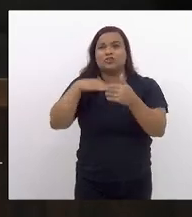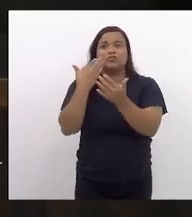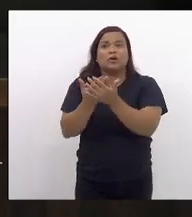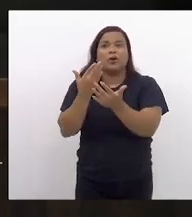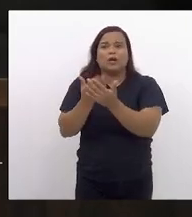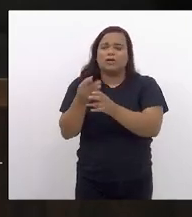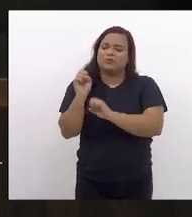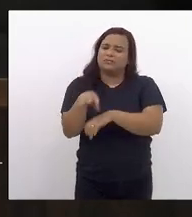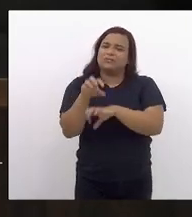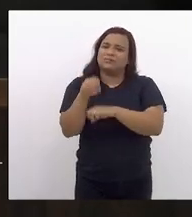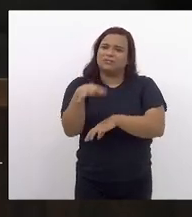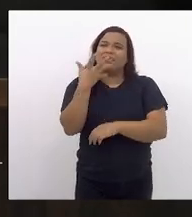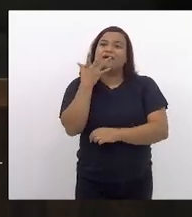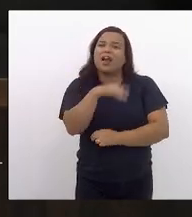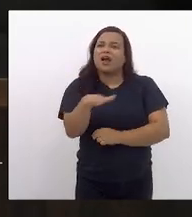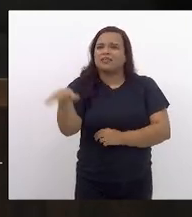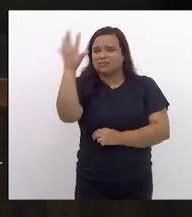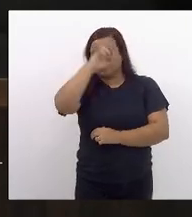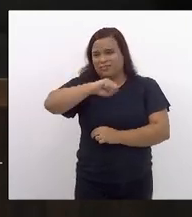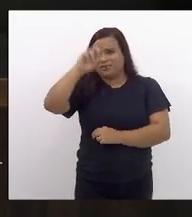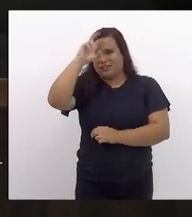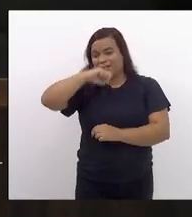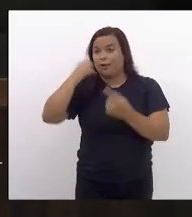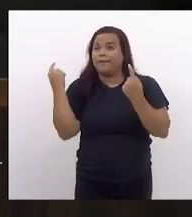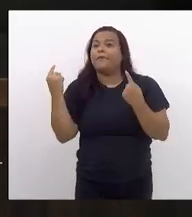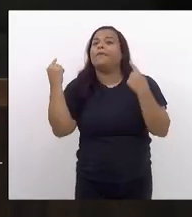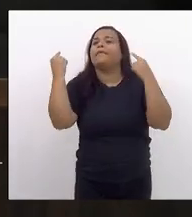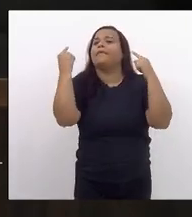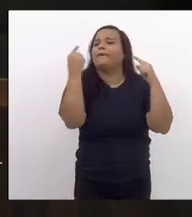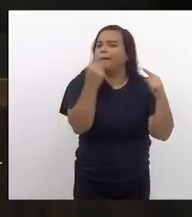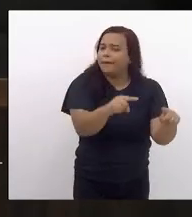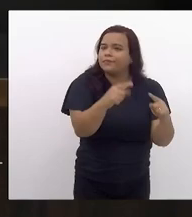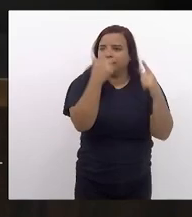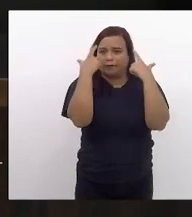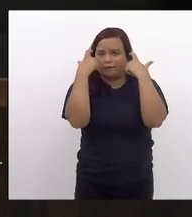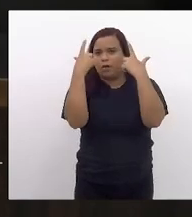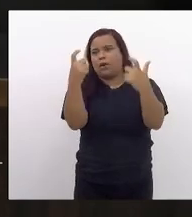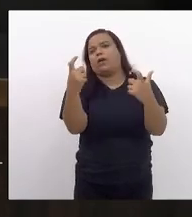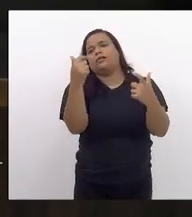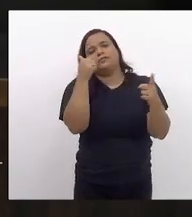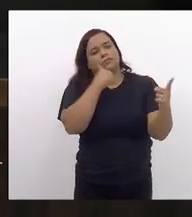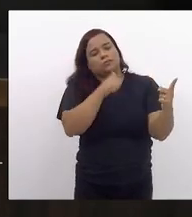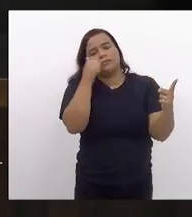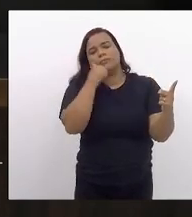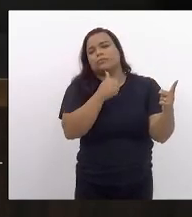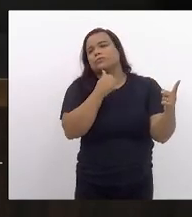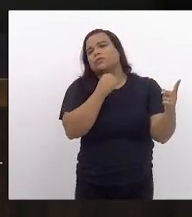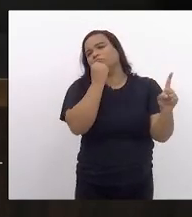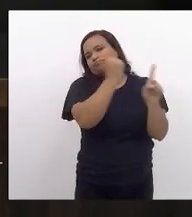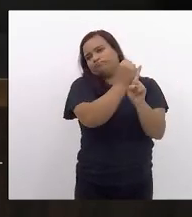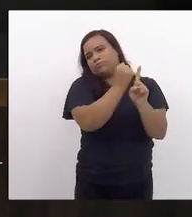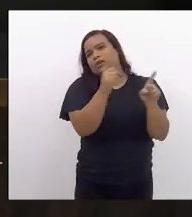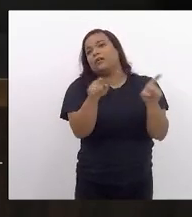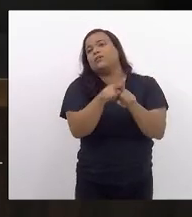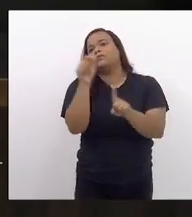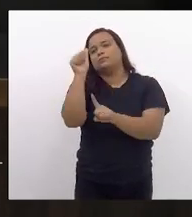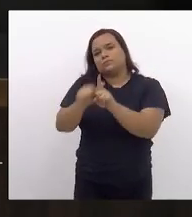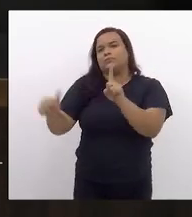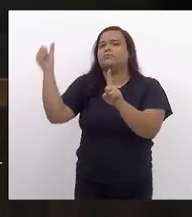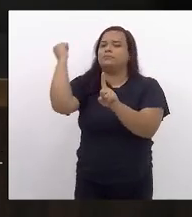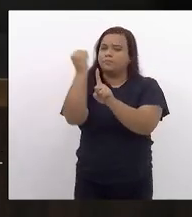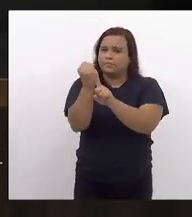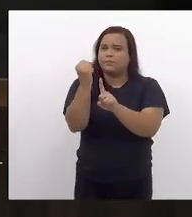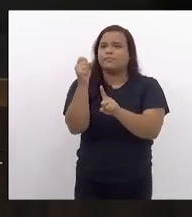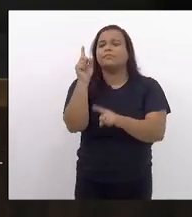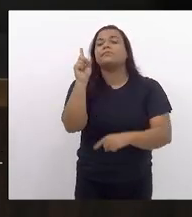e educacional o combate e o enfrentamento à violência contra a mulher e contra o feminicídio.